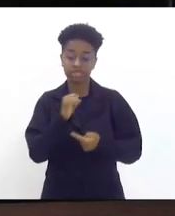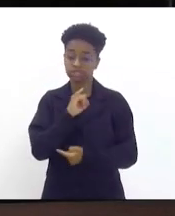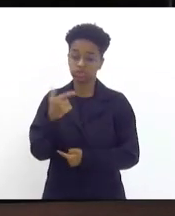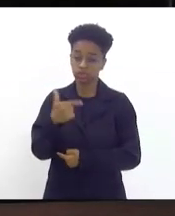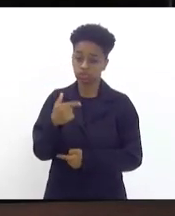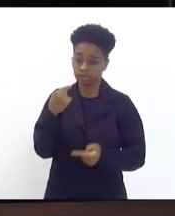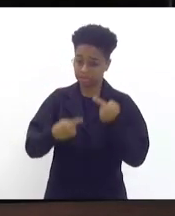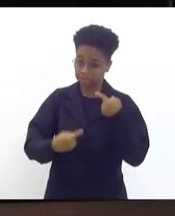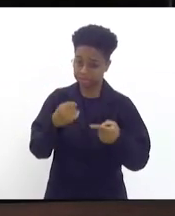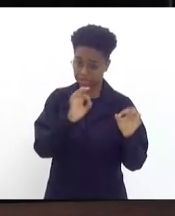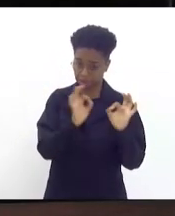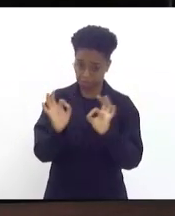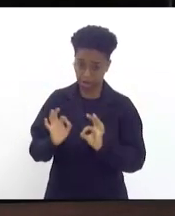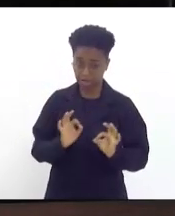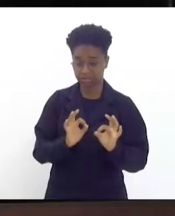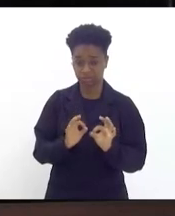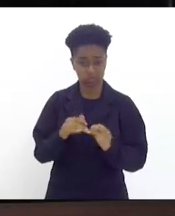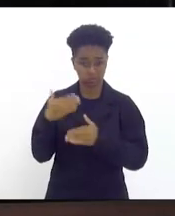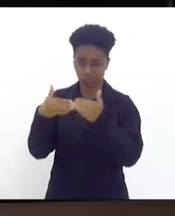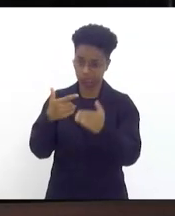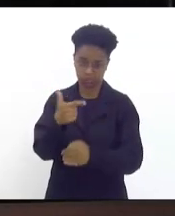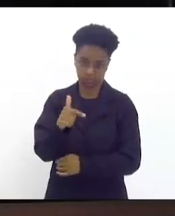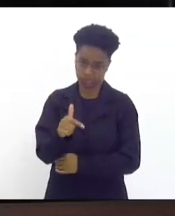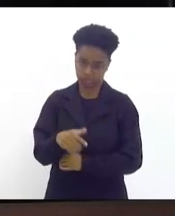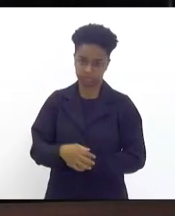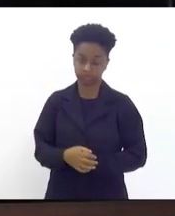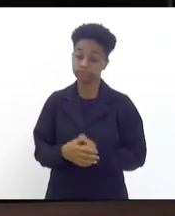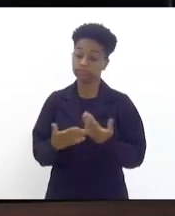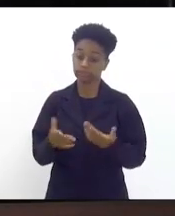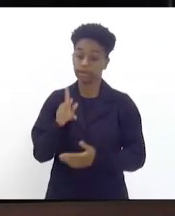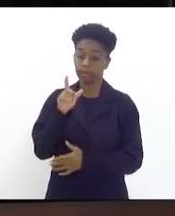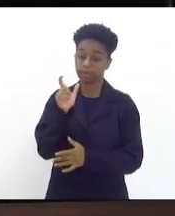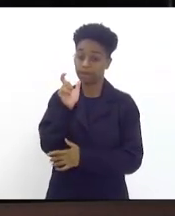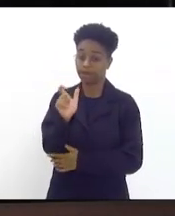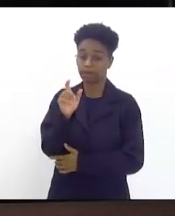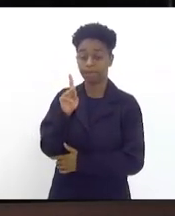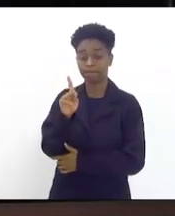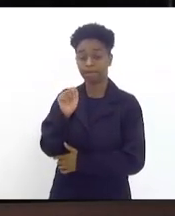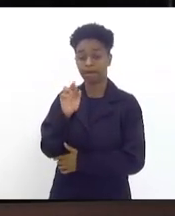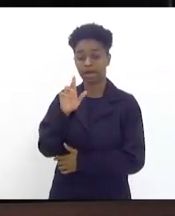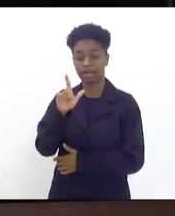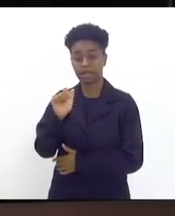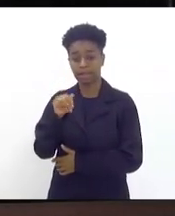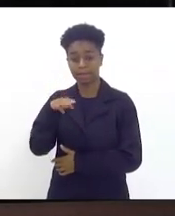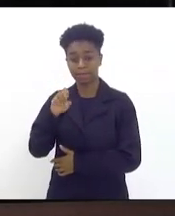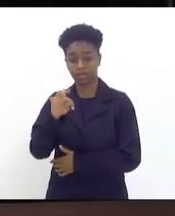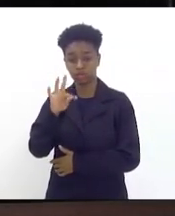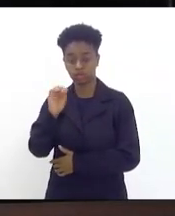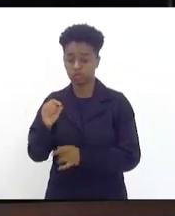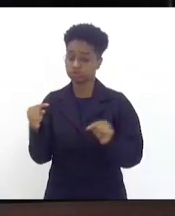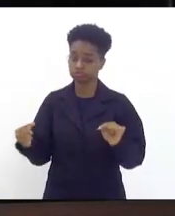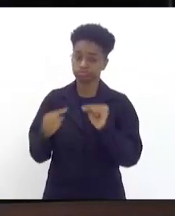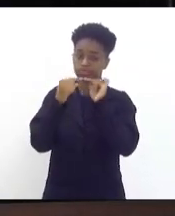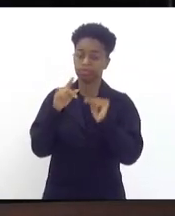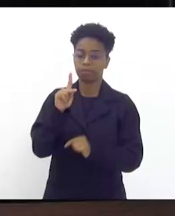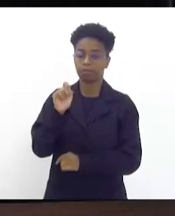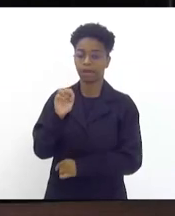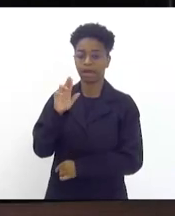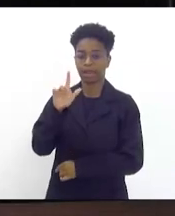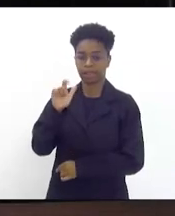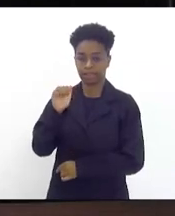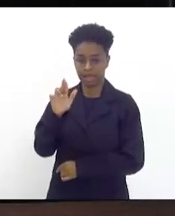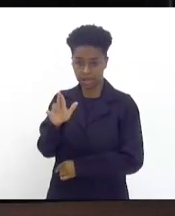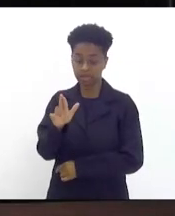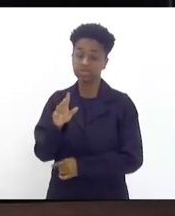tem debate Parlamento que não tem debate não cresce né a palavra Parlamento vem do parlar vem do italiano né que é a